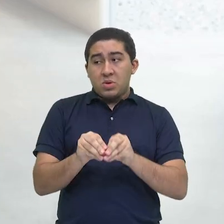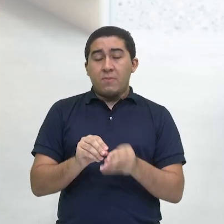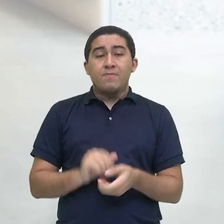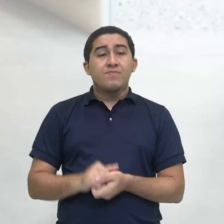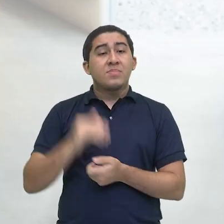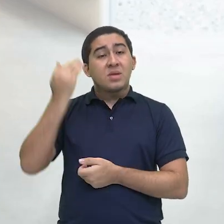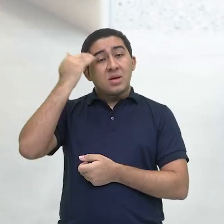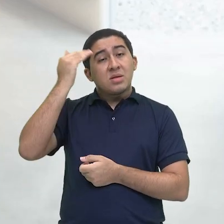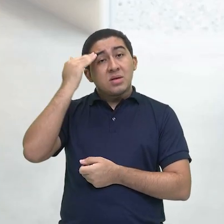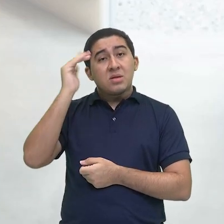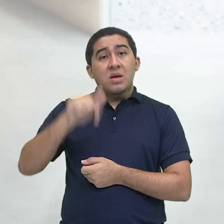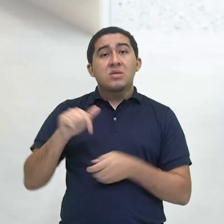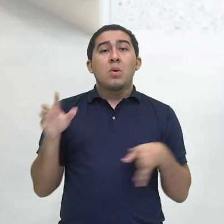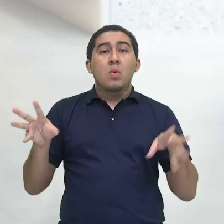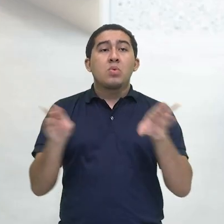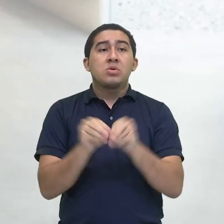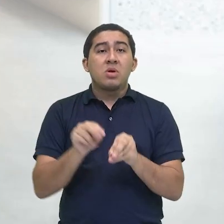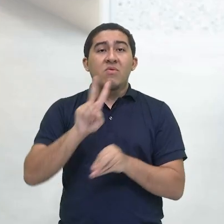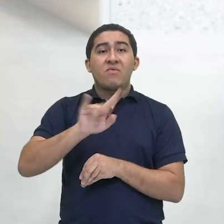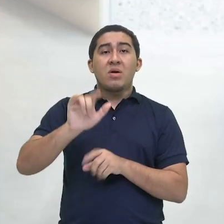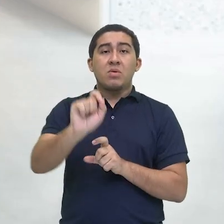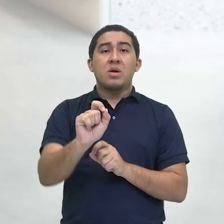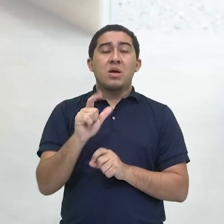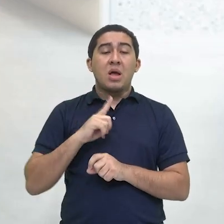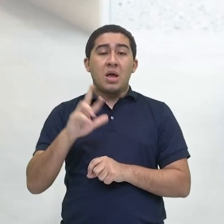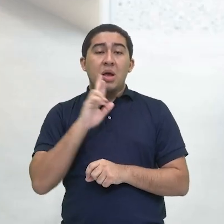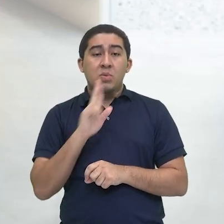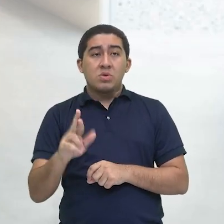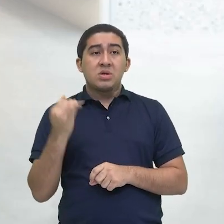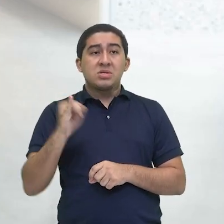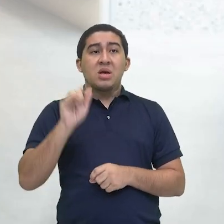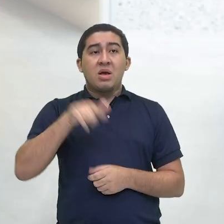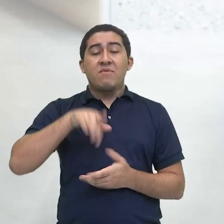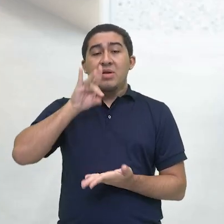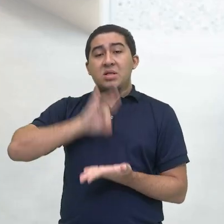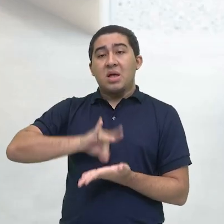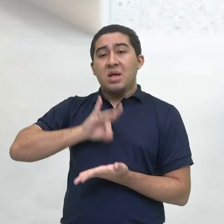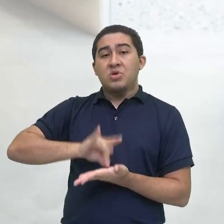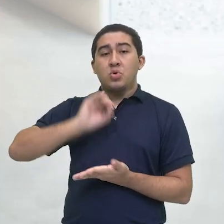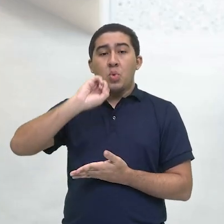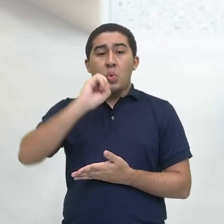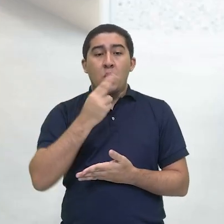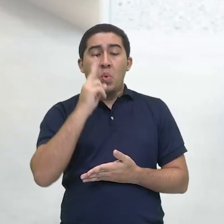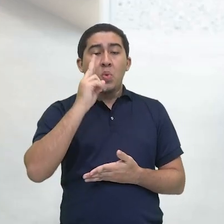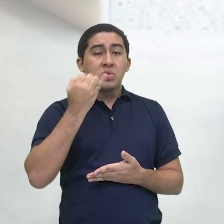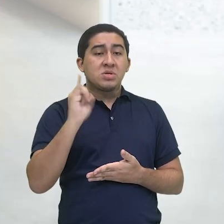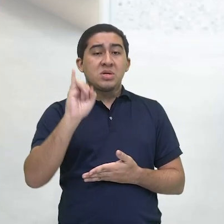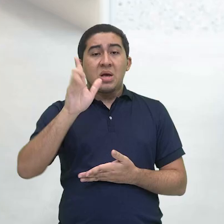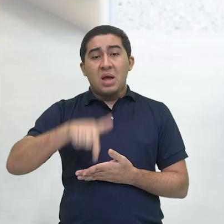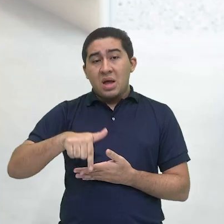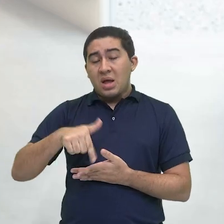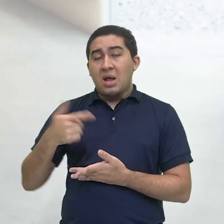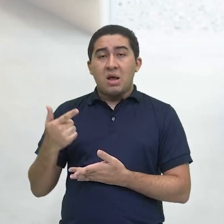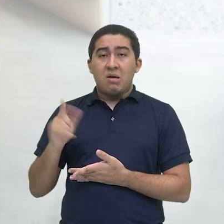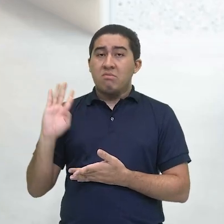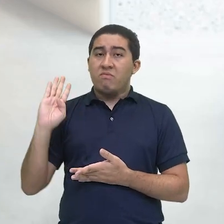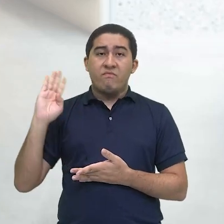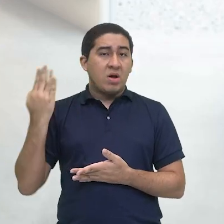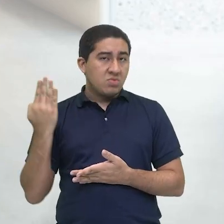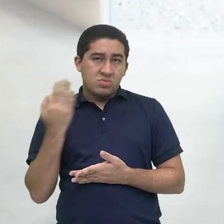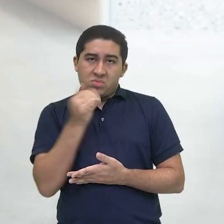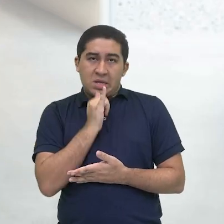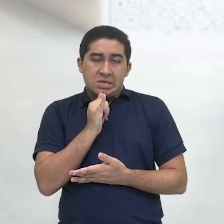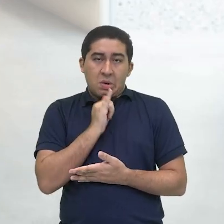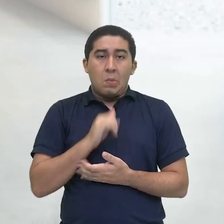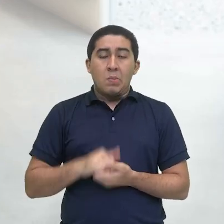partir dessa conclusão, ele vai dizer se aquilo ali é verdade ou se é falso, né?